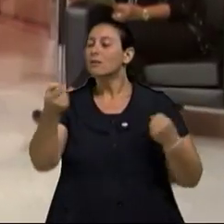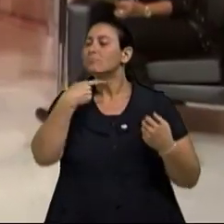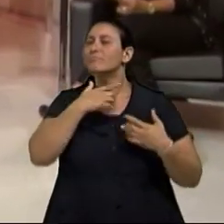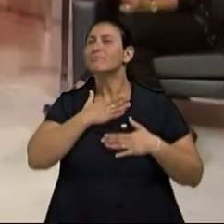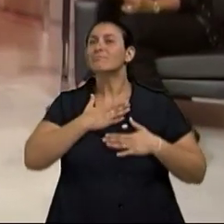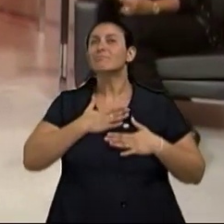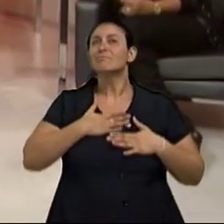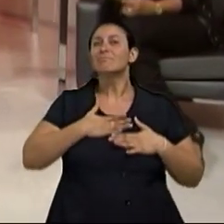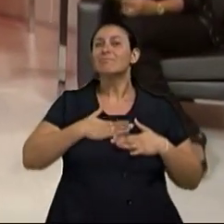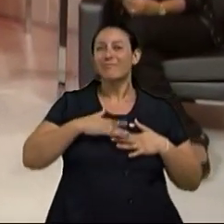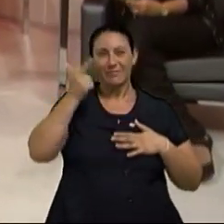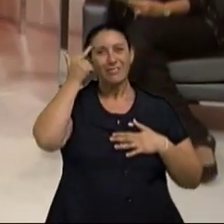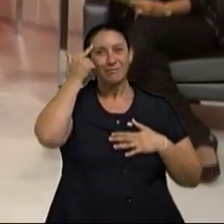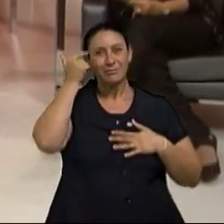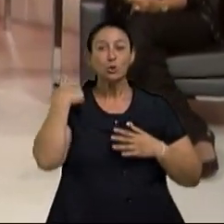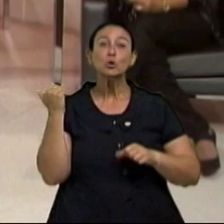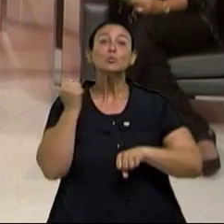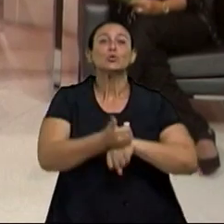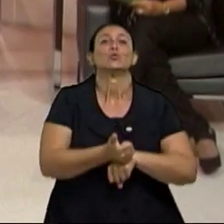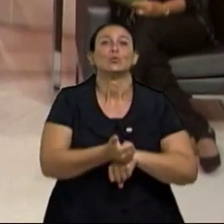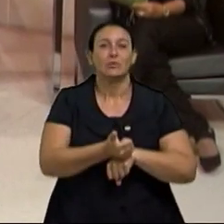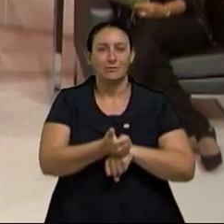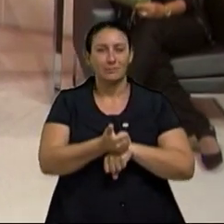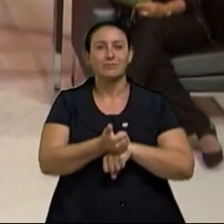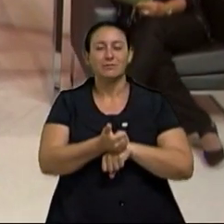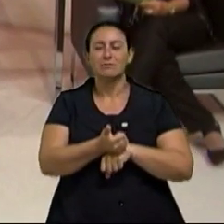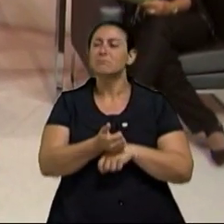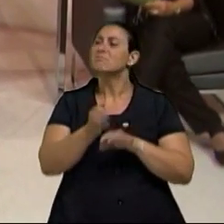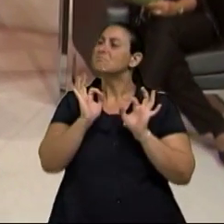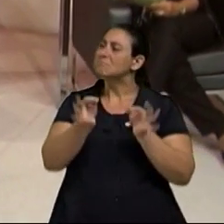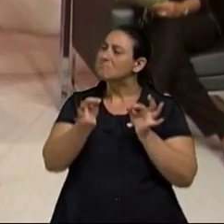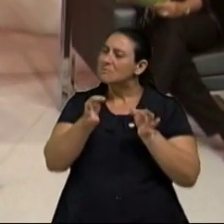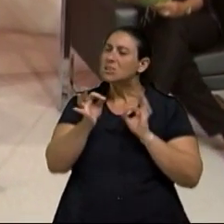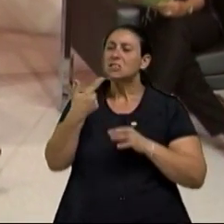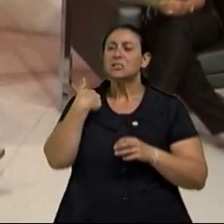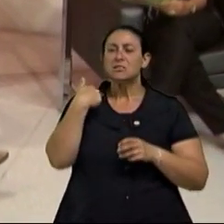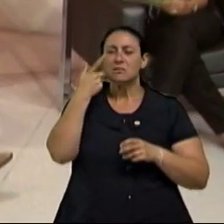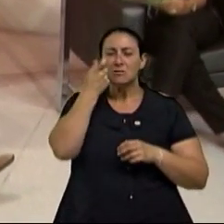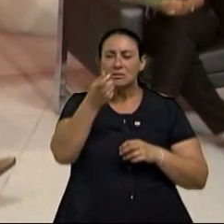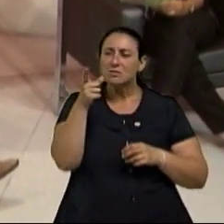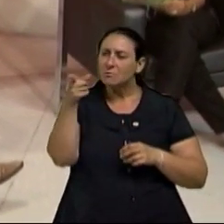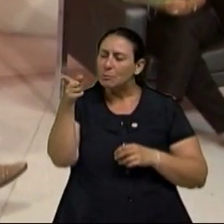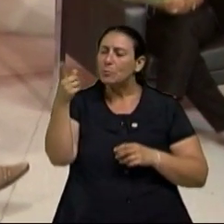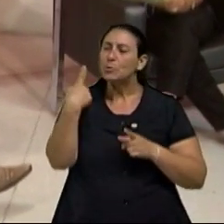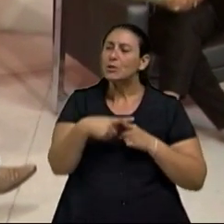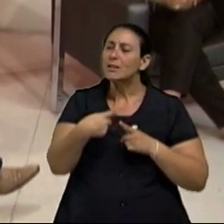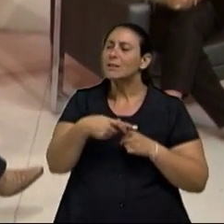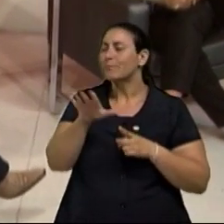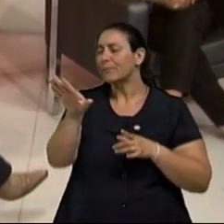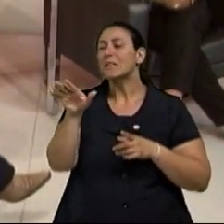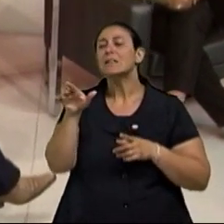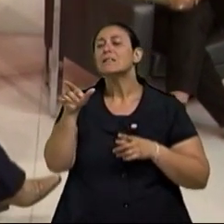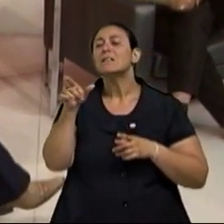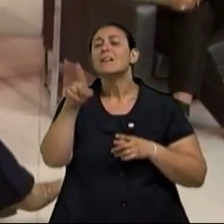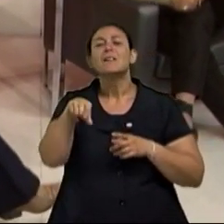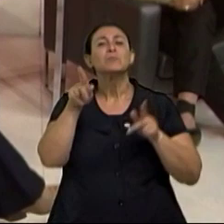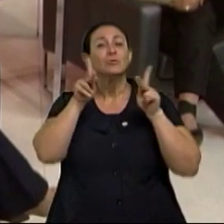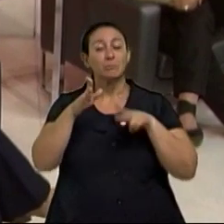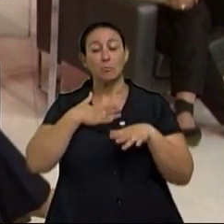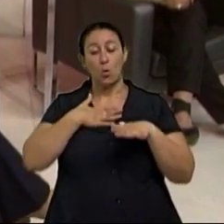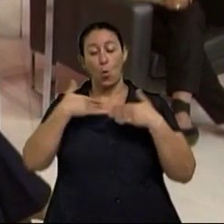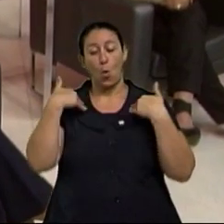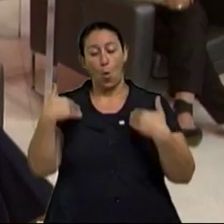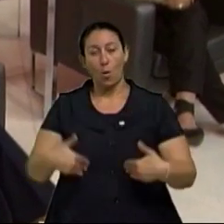sua ansiedade por outros alimentos. Tem a ver, me parece, então, com aquela porção que o meu